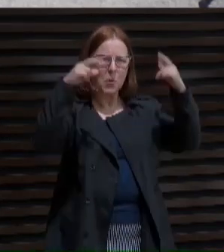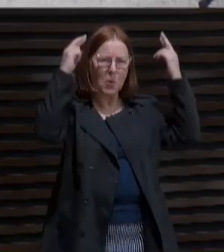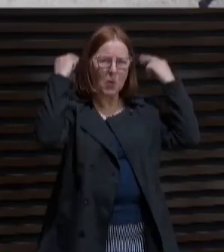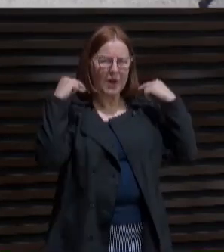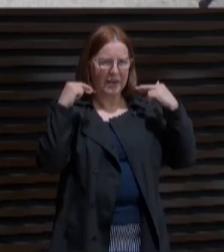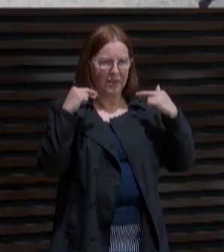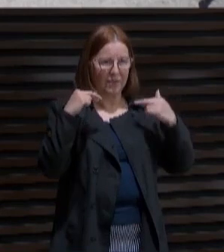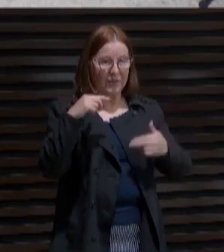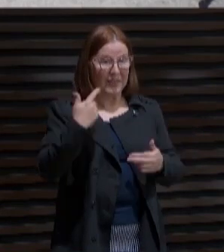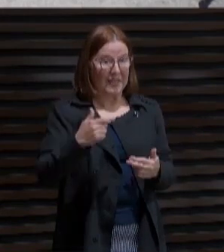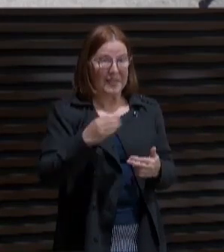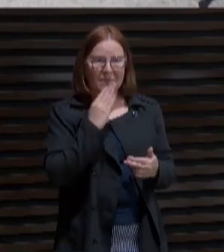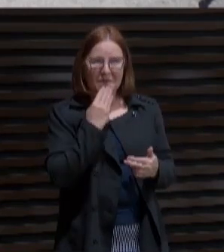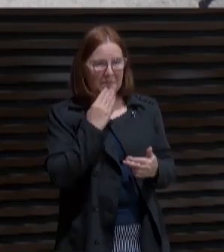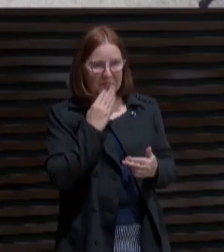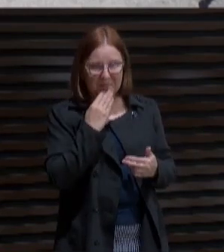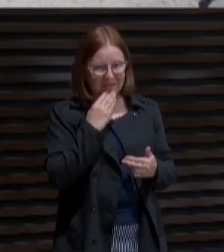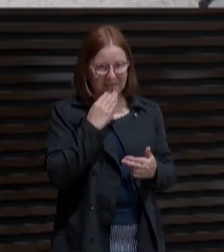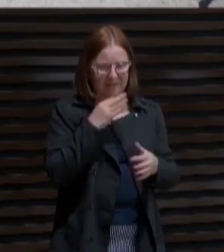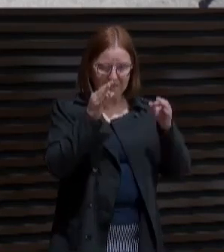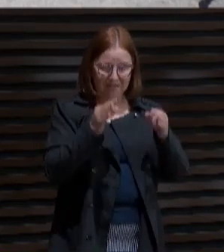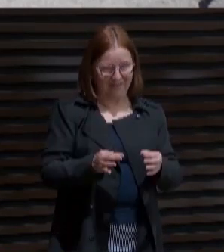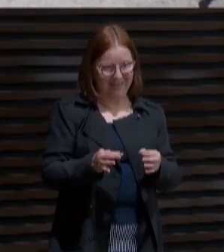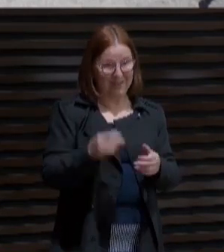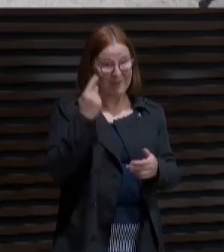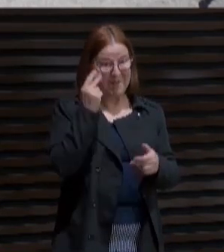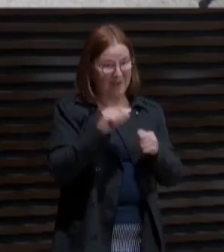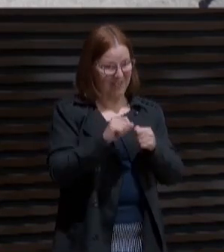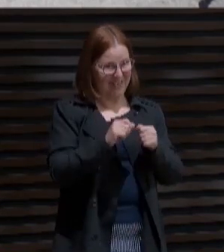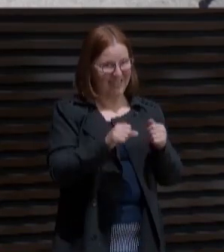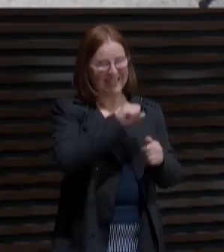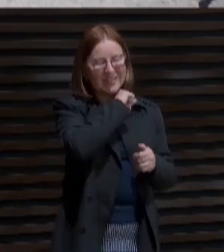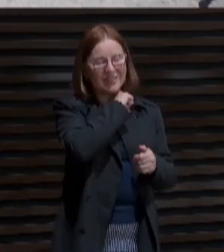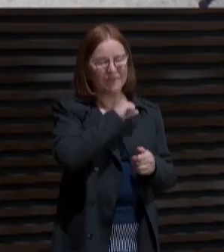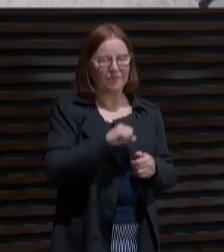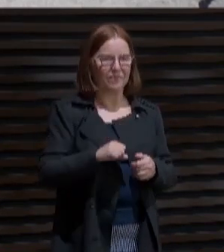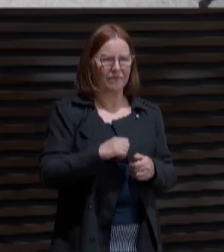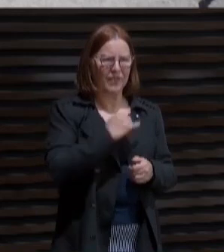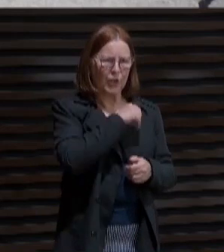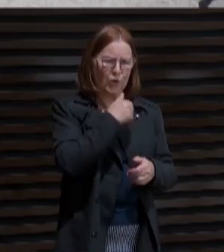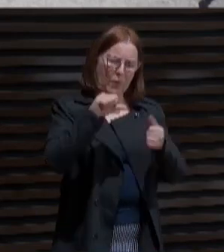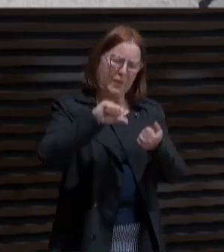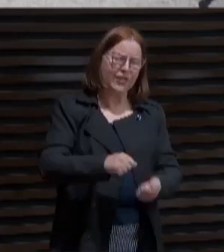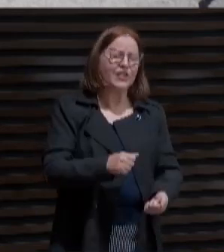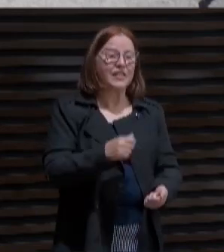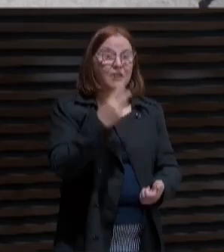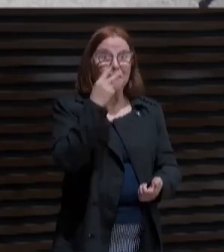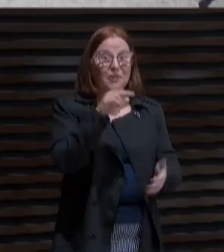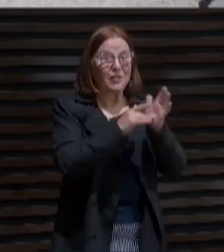o sacrifício. Quando João Batista avistou Jesus, o que ele disse? Eis o Cordeiro